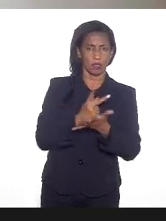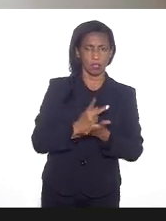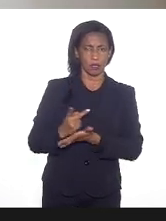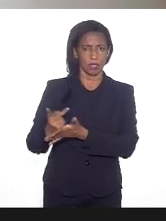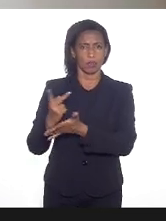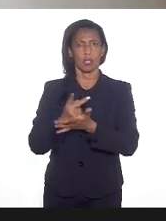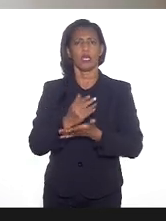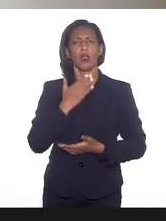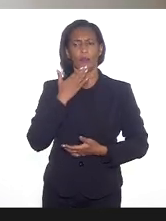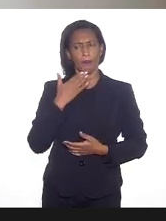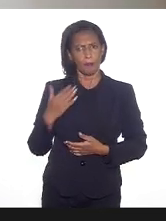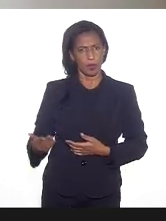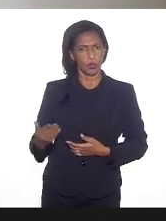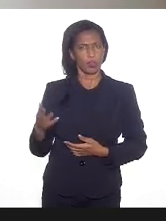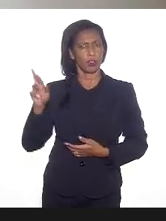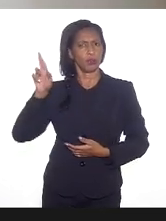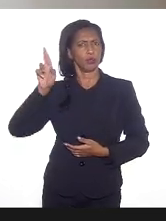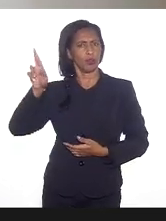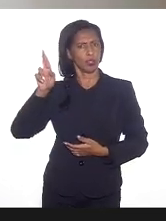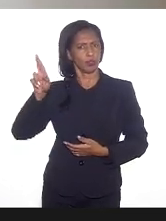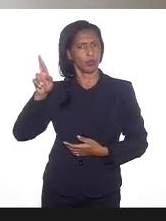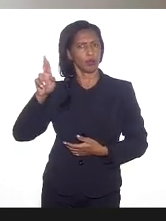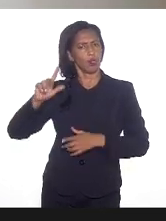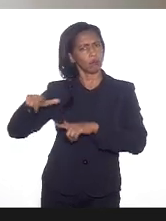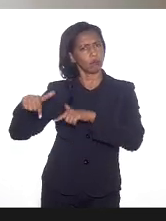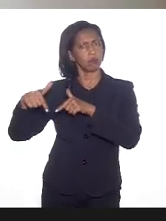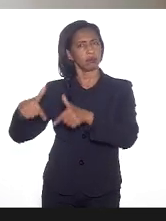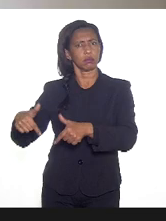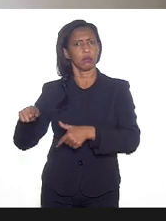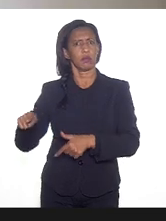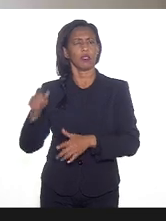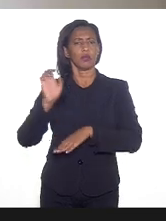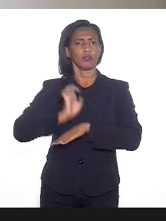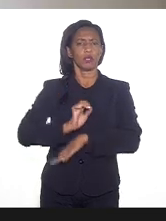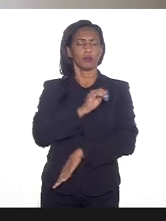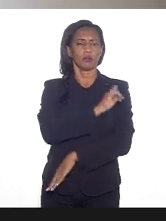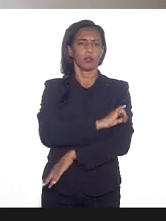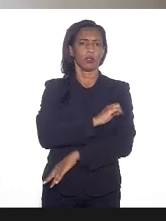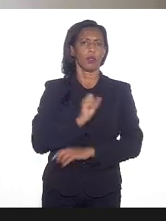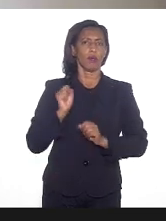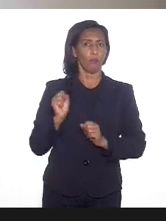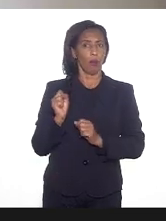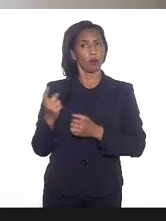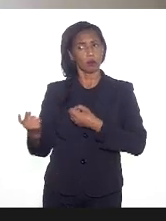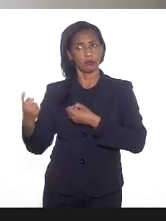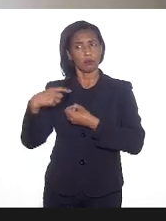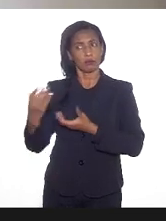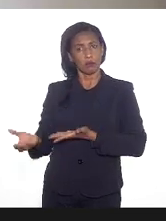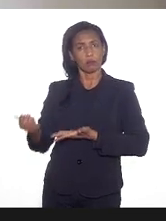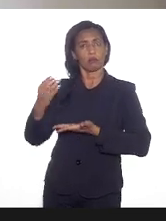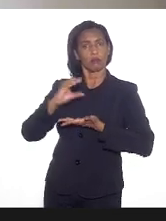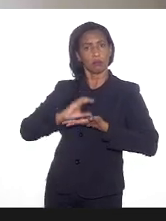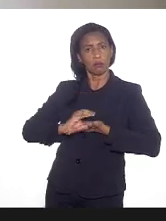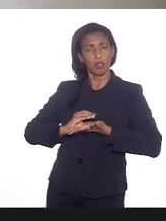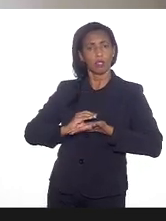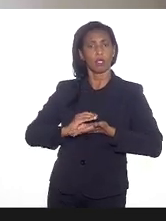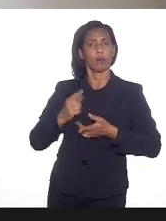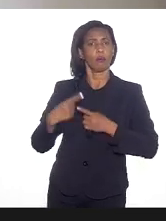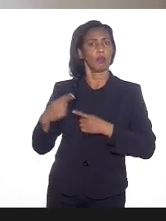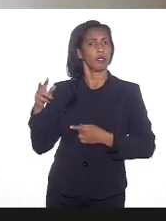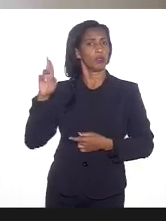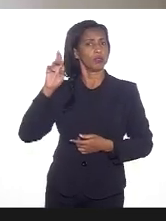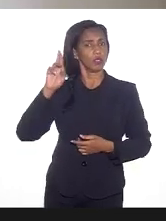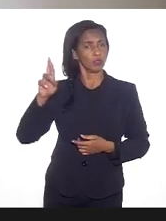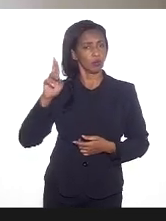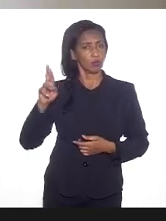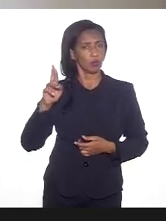que os órgãos competentes tomem as medidas cabíveis para que o Estado do Rio de Janeiro possa ser ressarcido, para que os responsáveis pelas